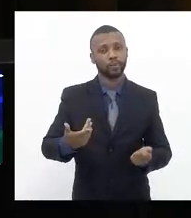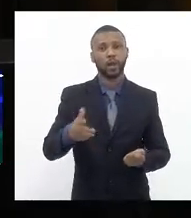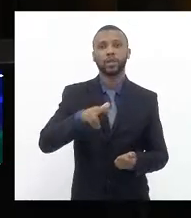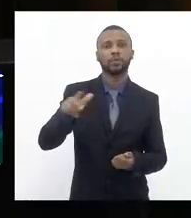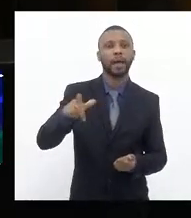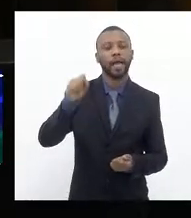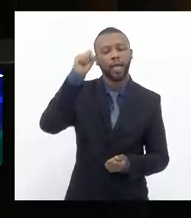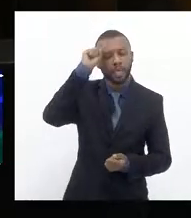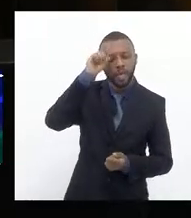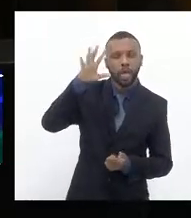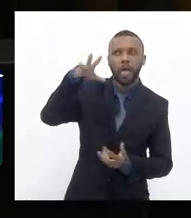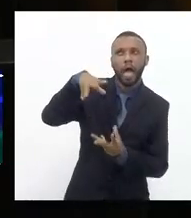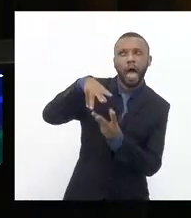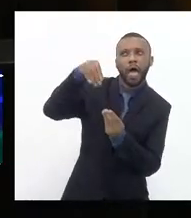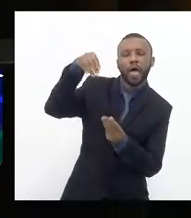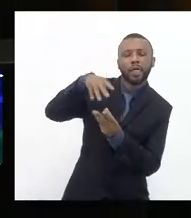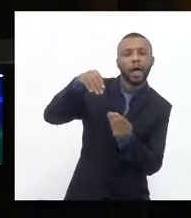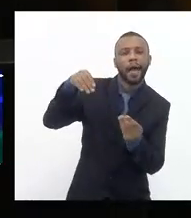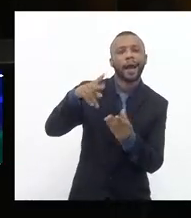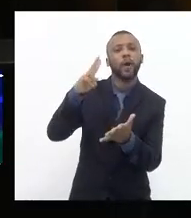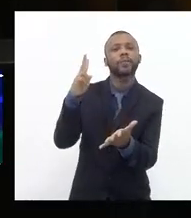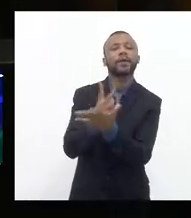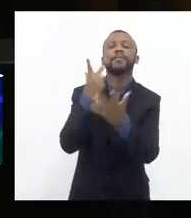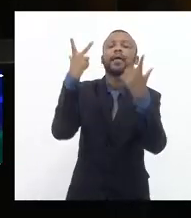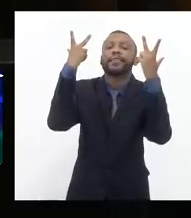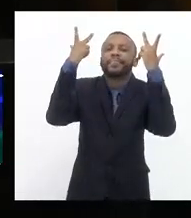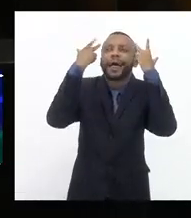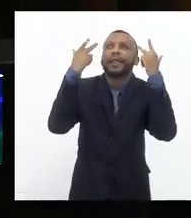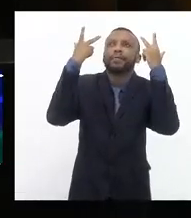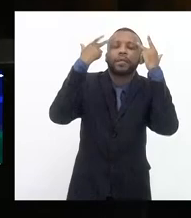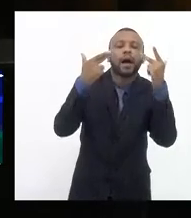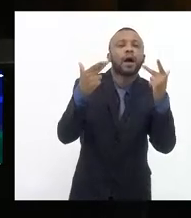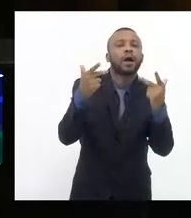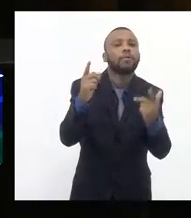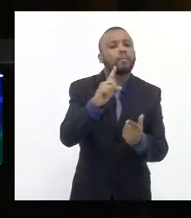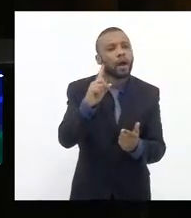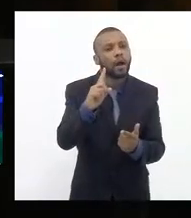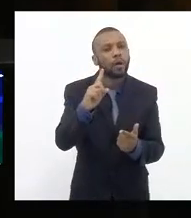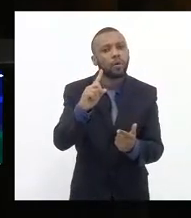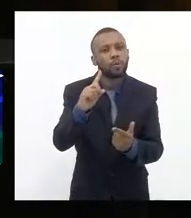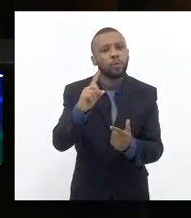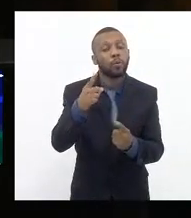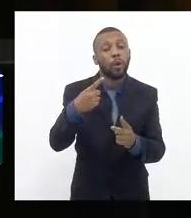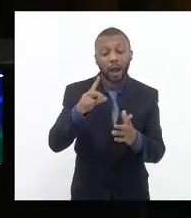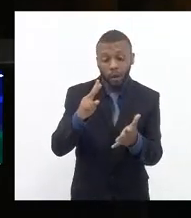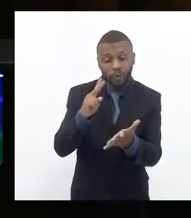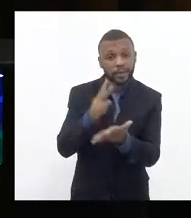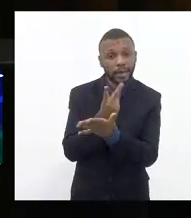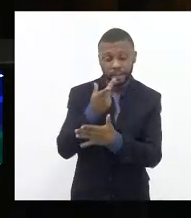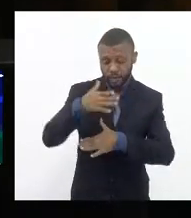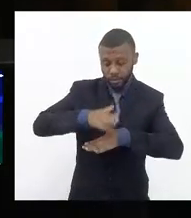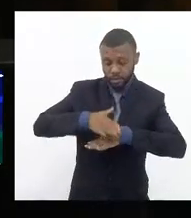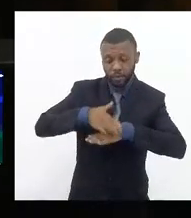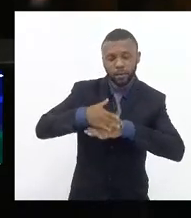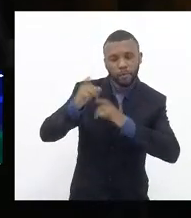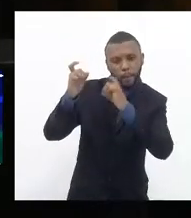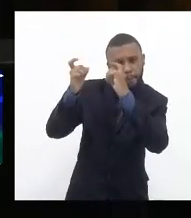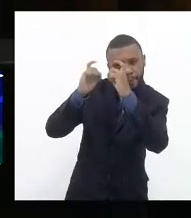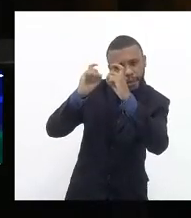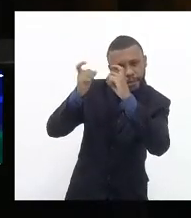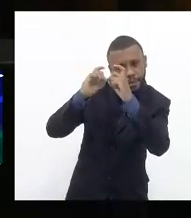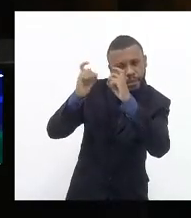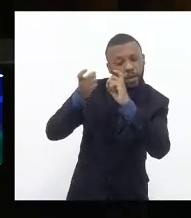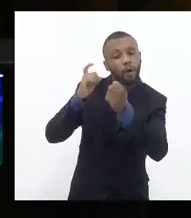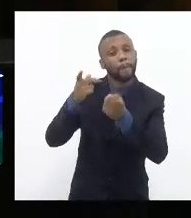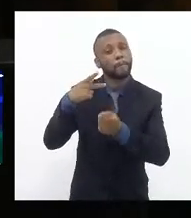maneira osmótica, né? Acontece por decisão política de quem governa, de quem presta o serviço na ponta